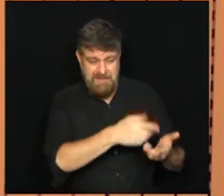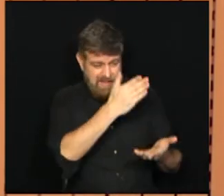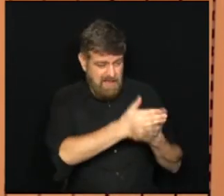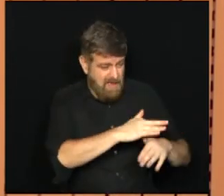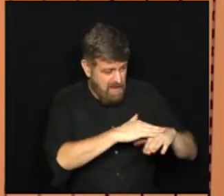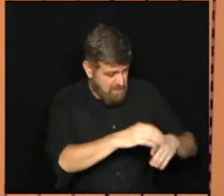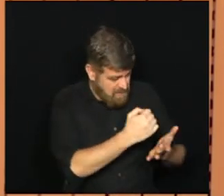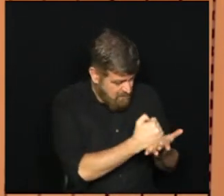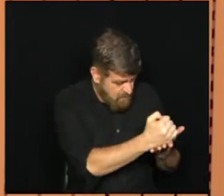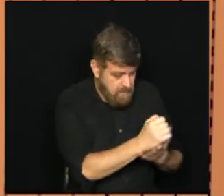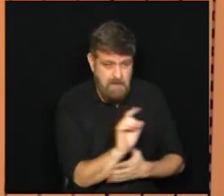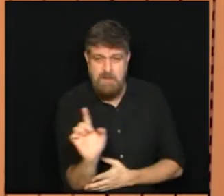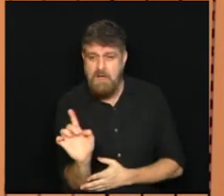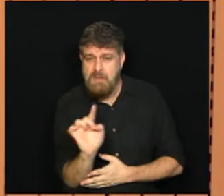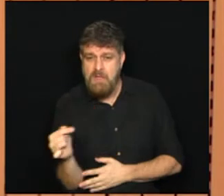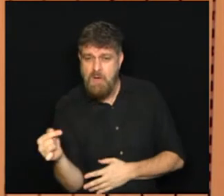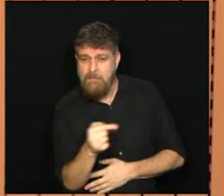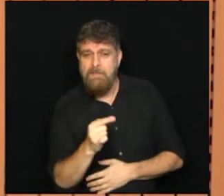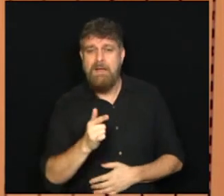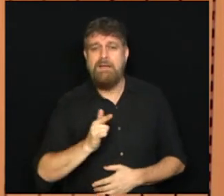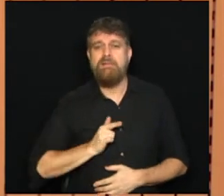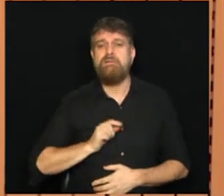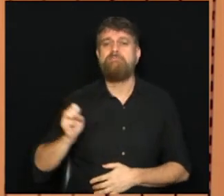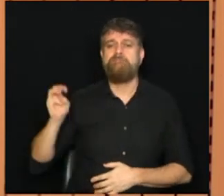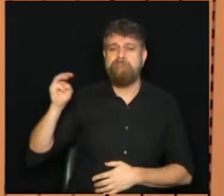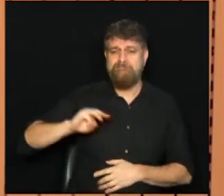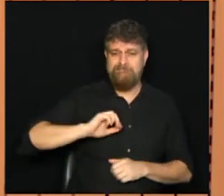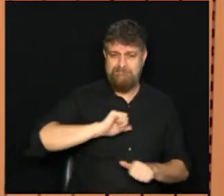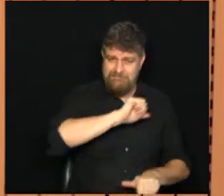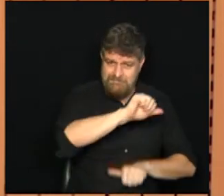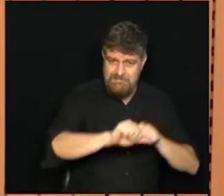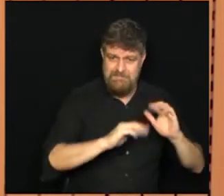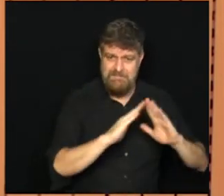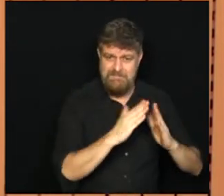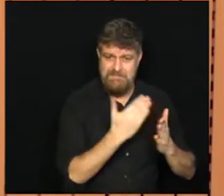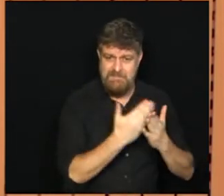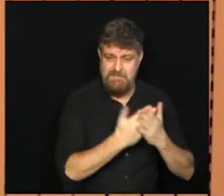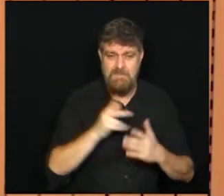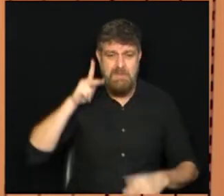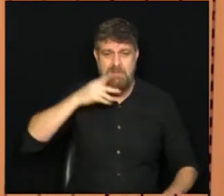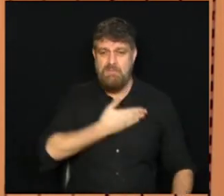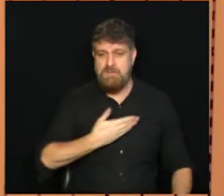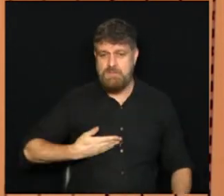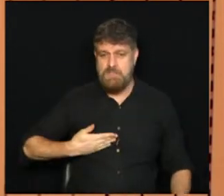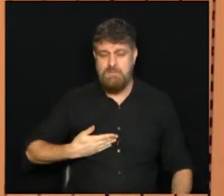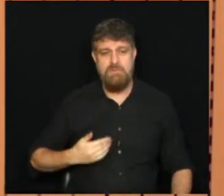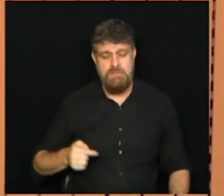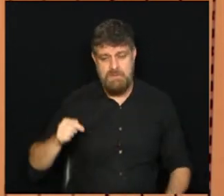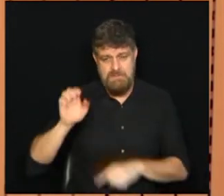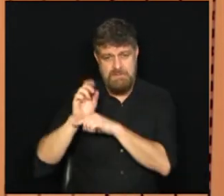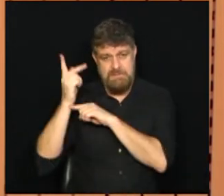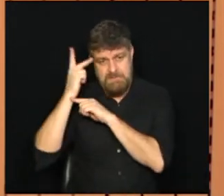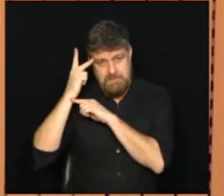mas que ele tenha, sim, uma transformação da nossa política pública no nosso estado.